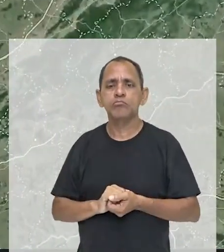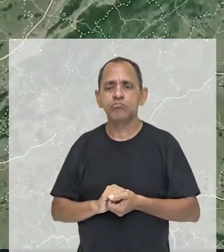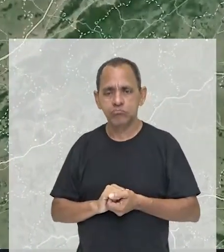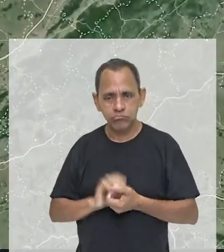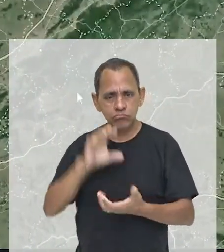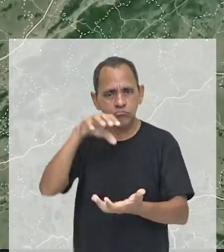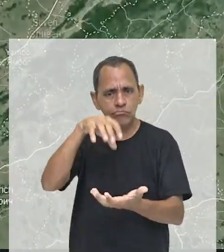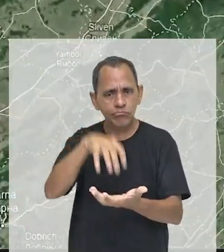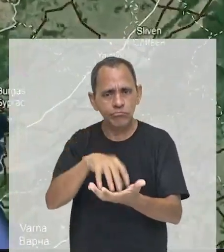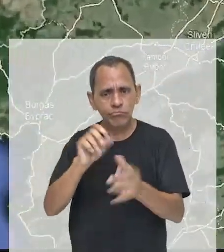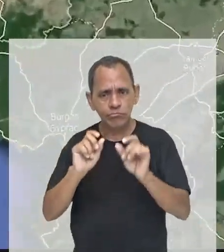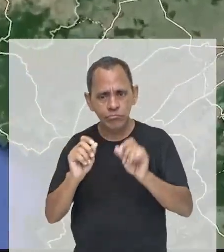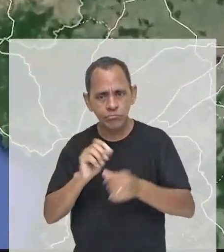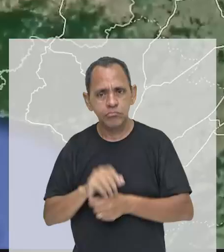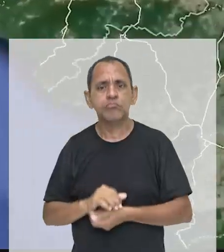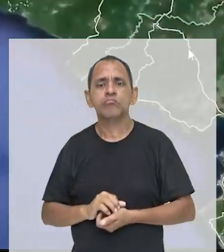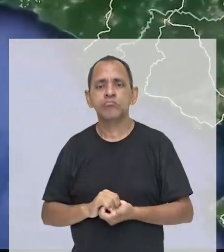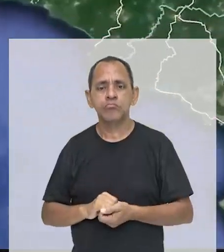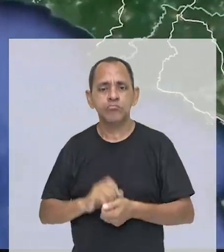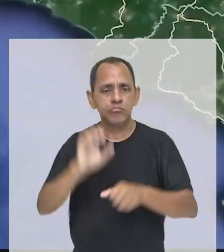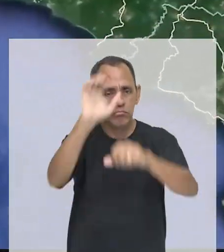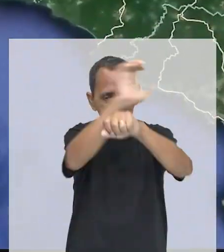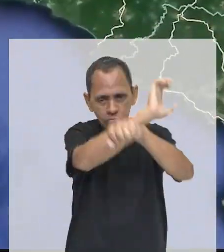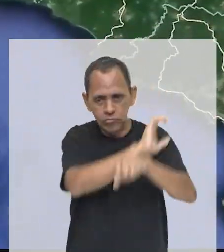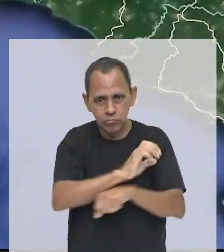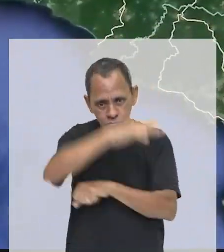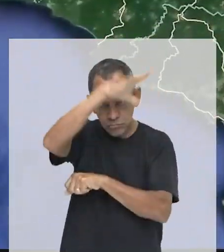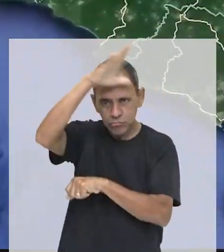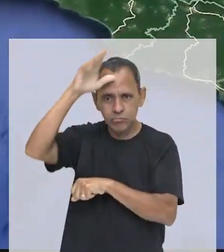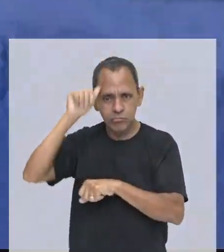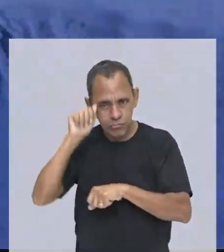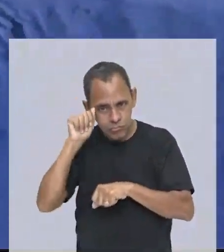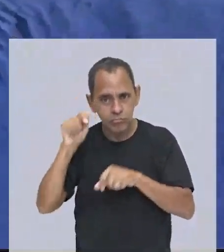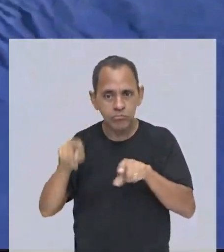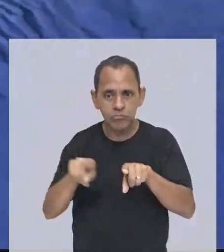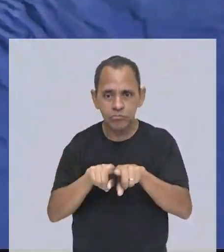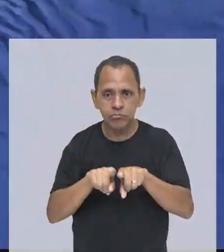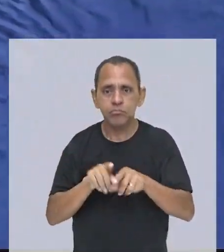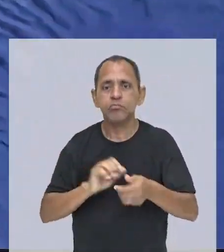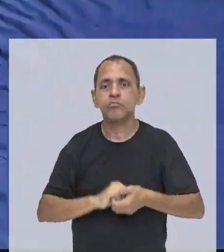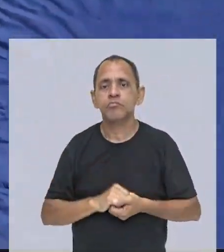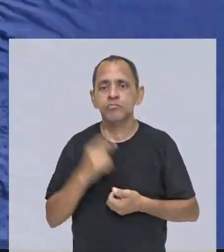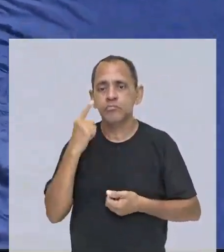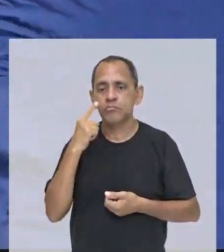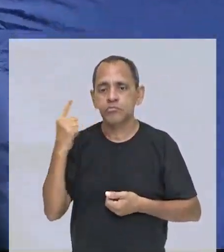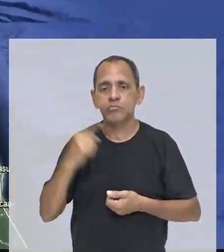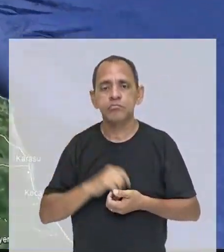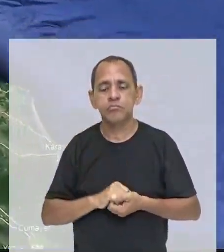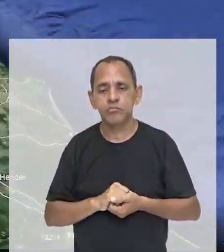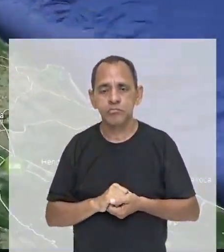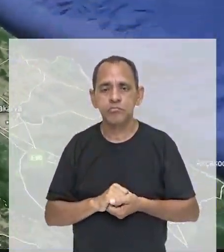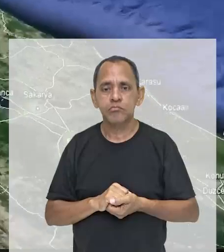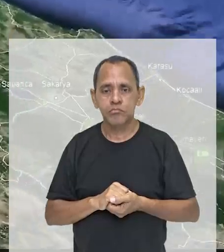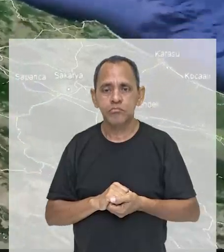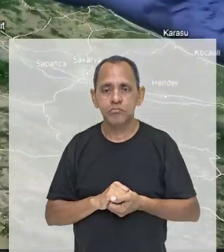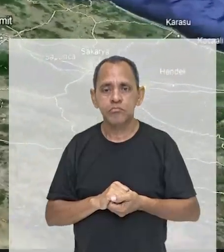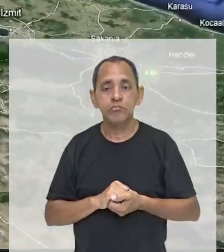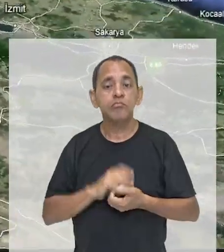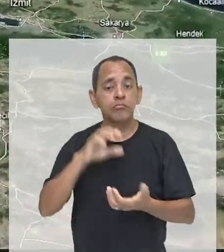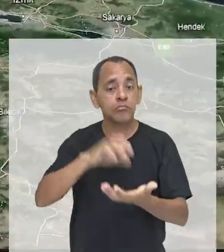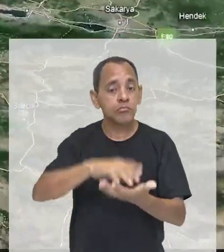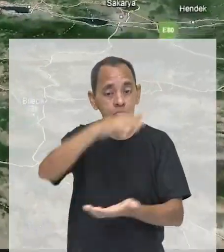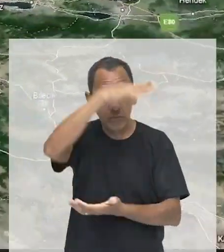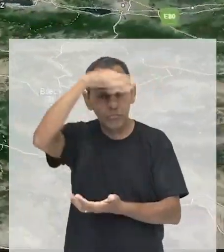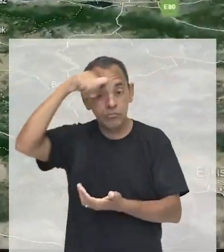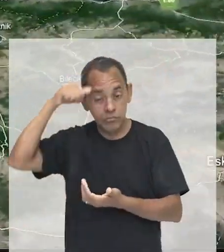amazônica, né, no estado do Amazonas, é de onde está aqui agora o estúdio de onde eu estou transmitindo, em Manaus,